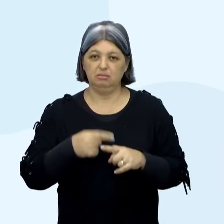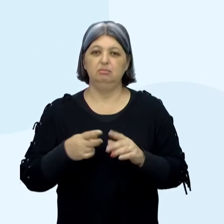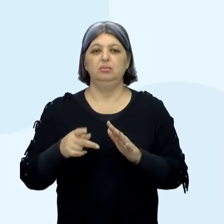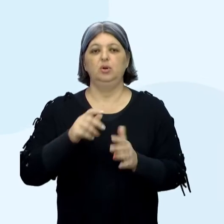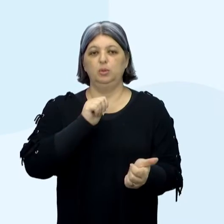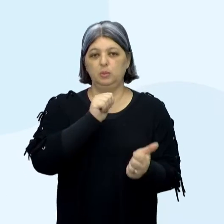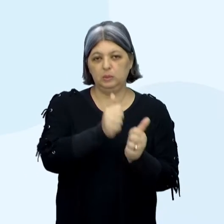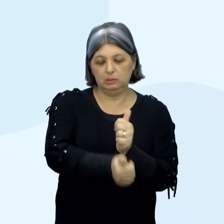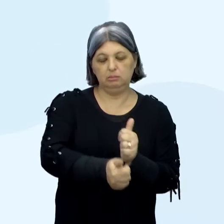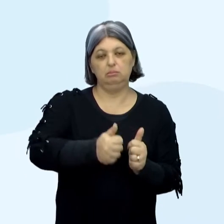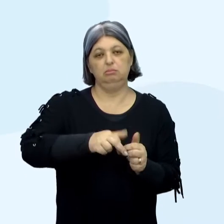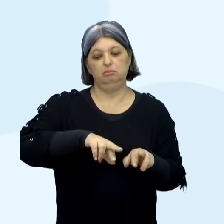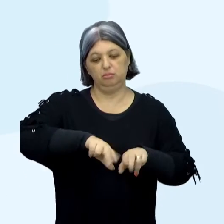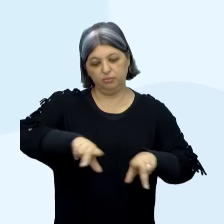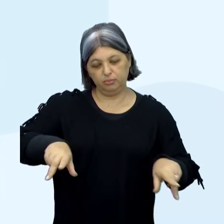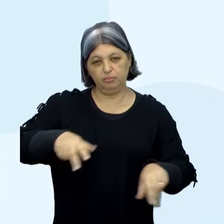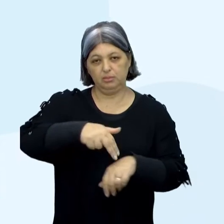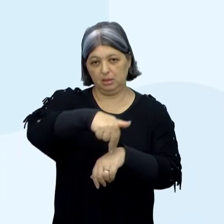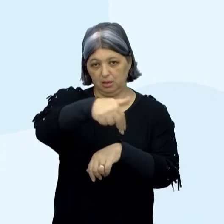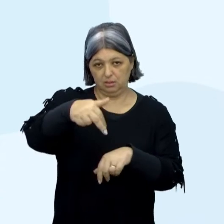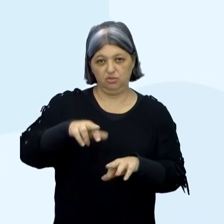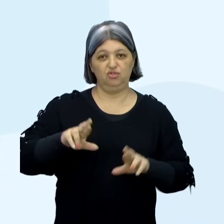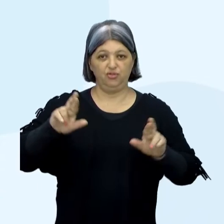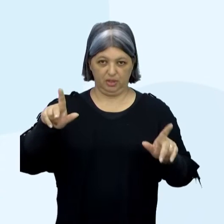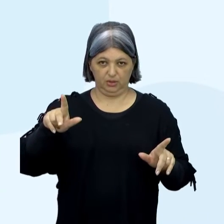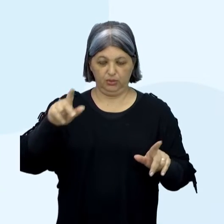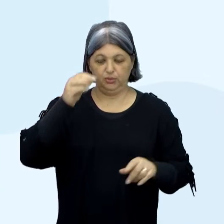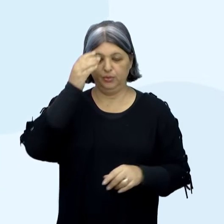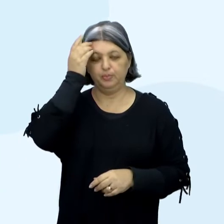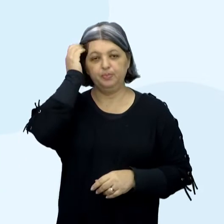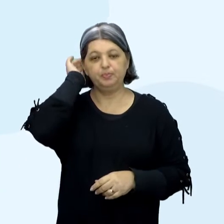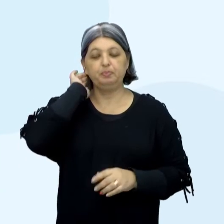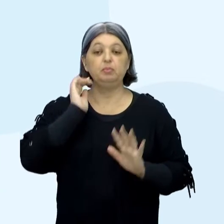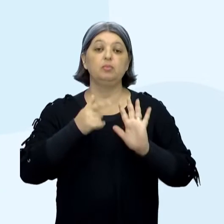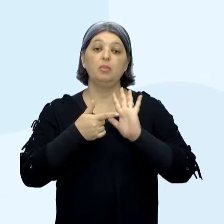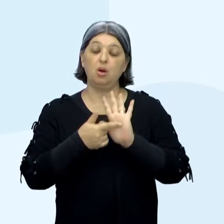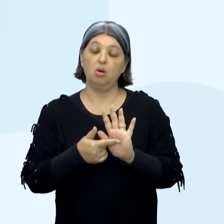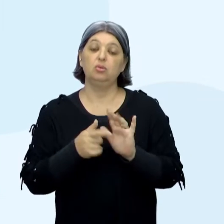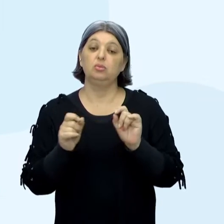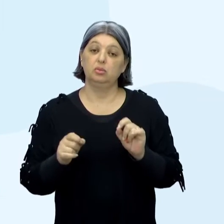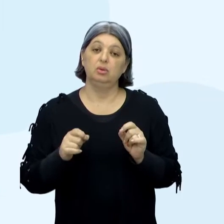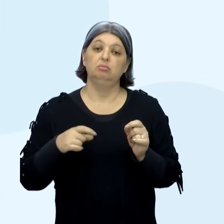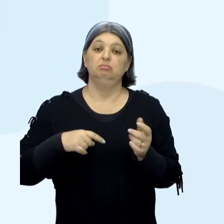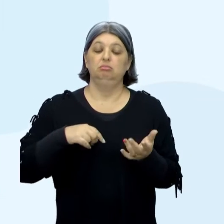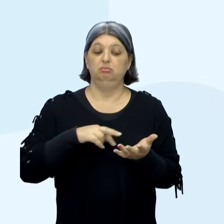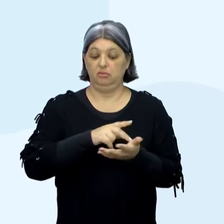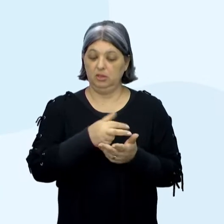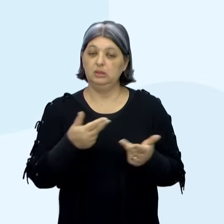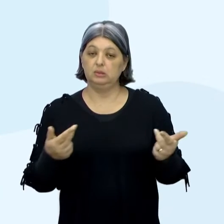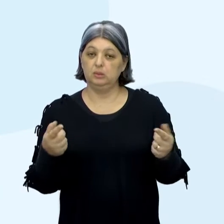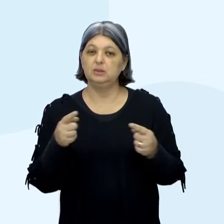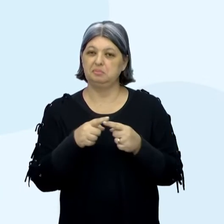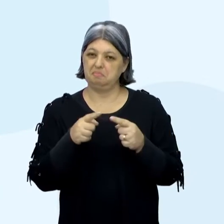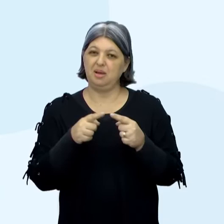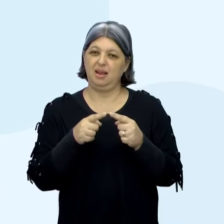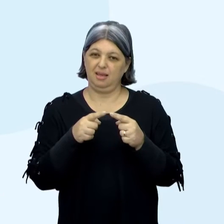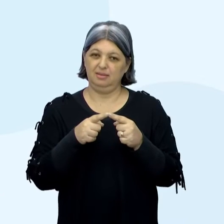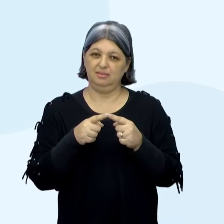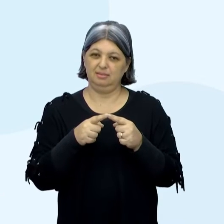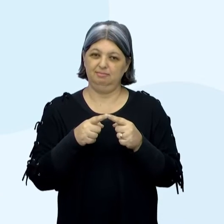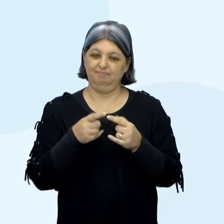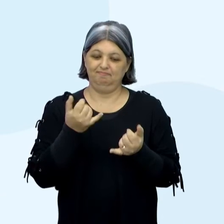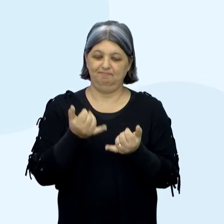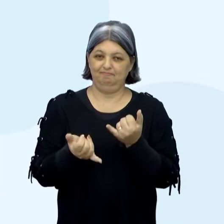modalidades e de nacionalidades diferentes, apresentam muitas coisas em comum. Ambos